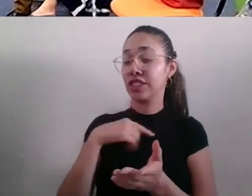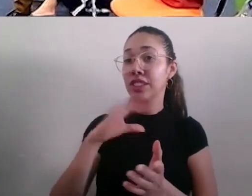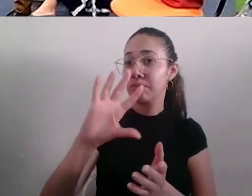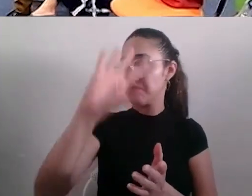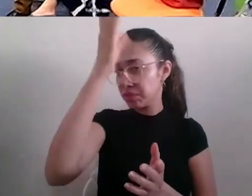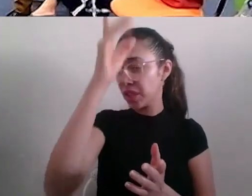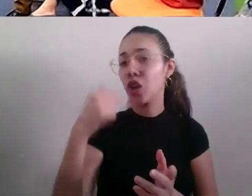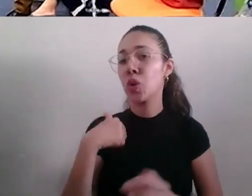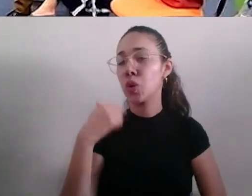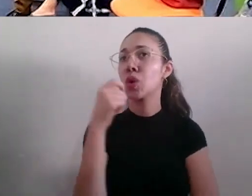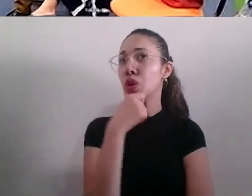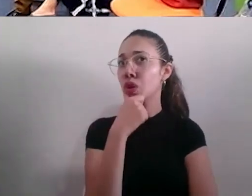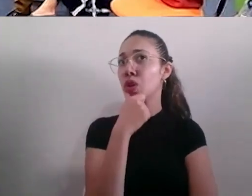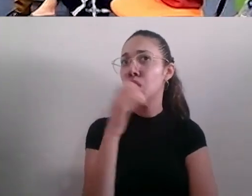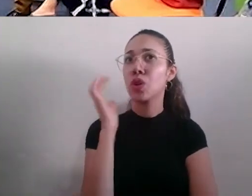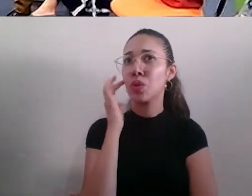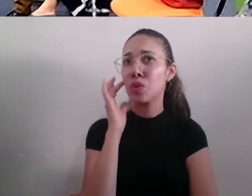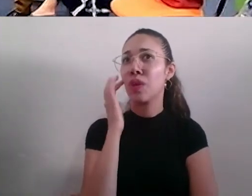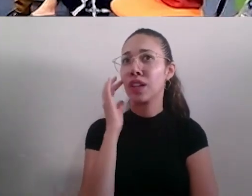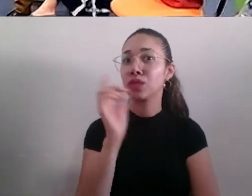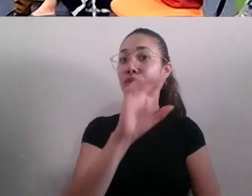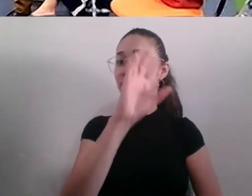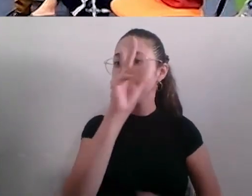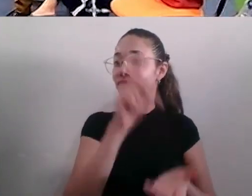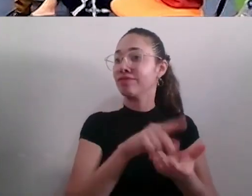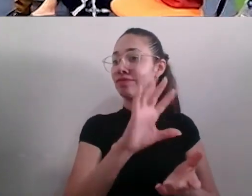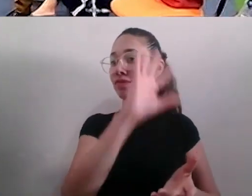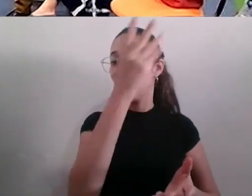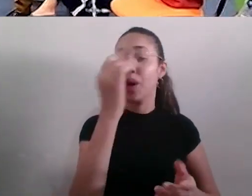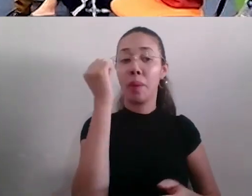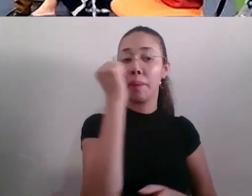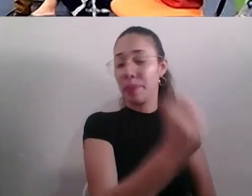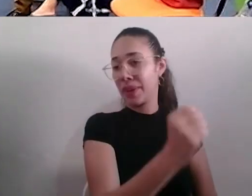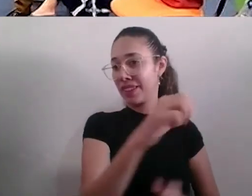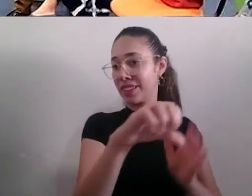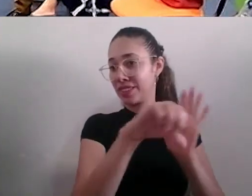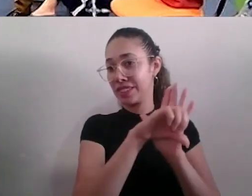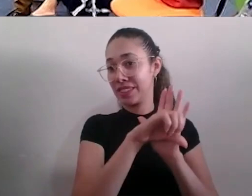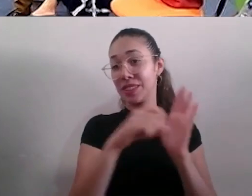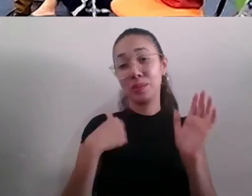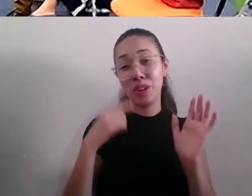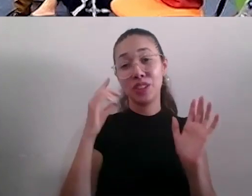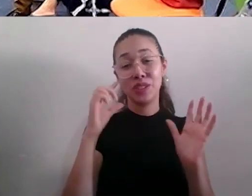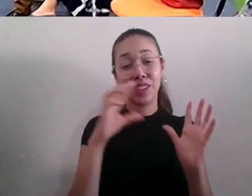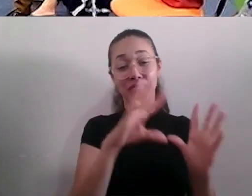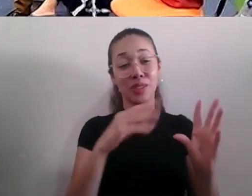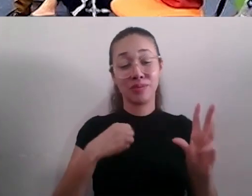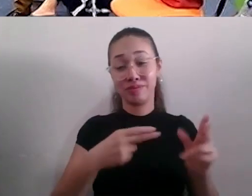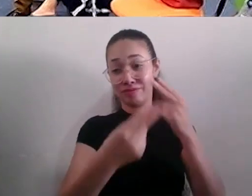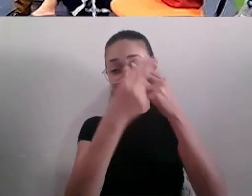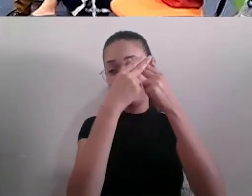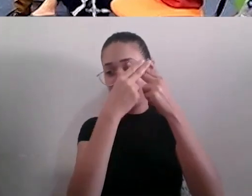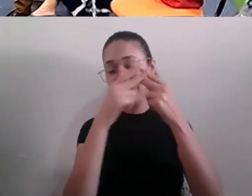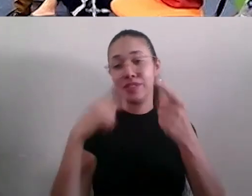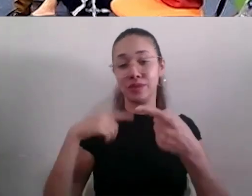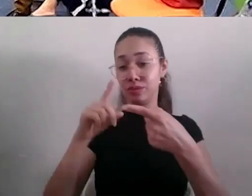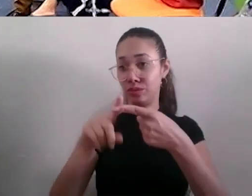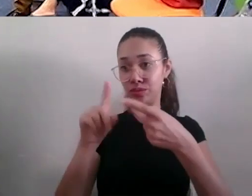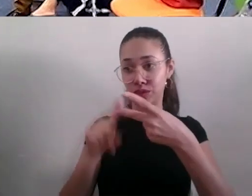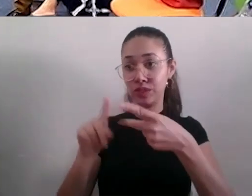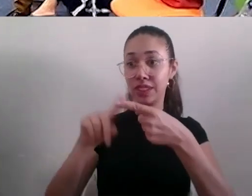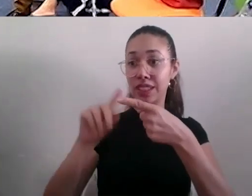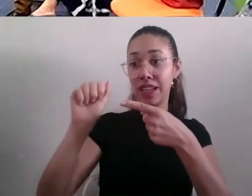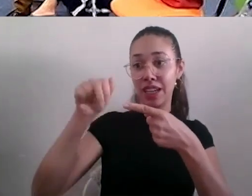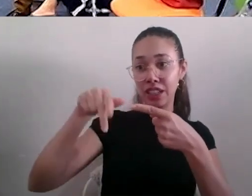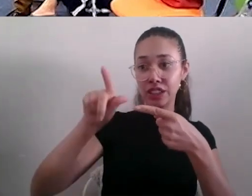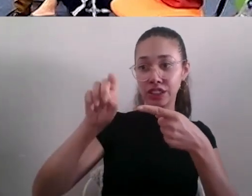que é por isso que eu tenho tanto horror de histórias de crime. São 2 casos, na verdade. Eu contei para ela, falei, tem o da Ângela Diniz, que ela